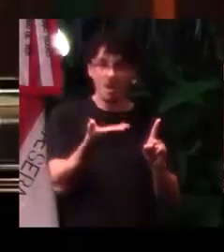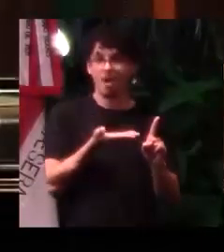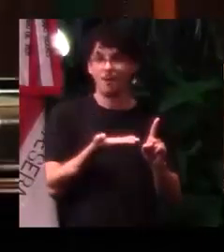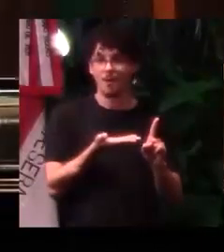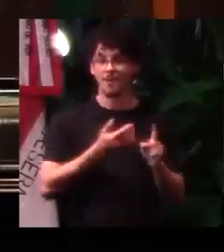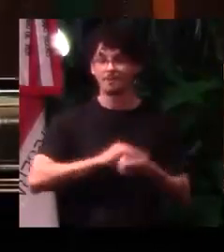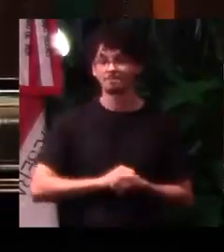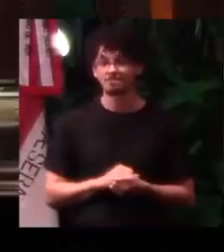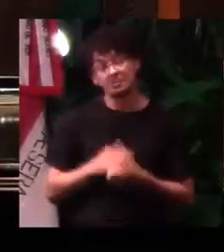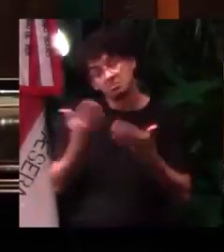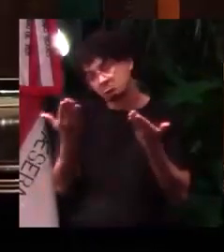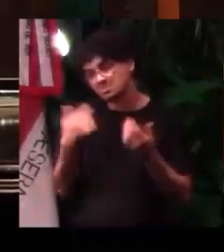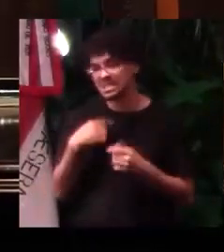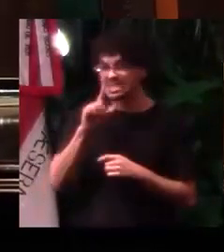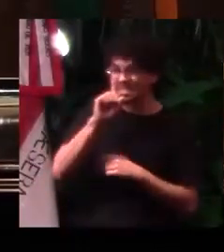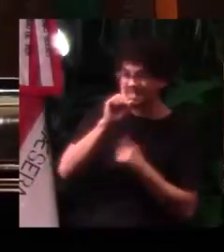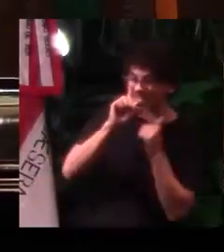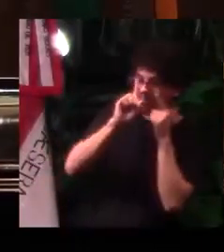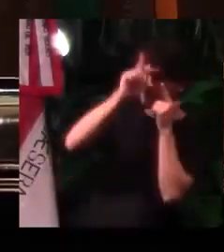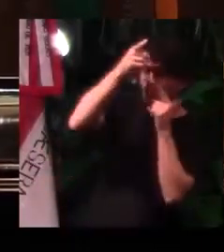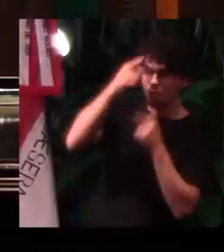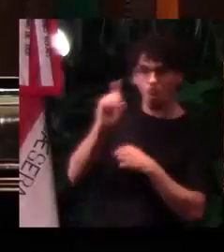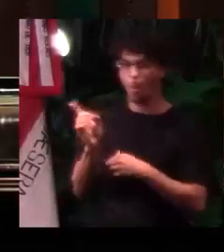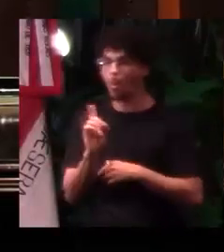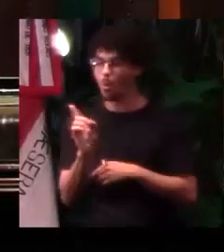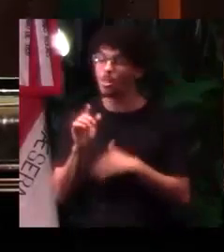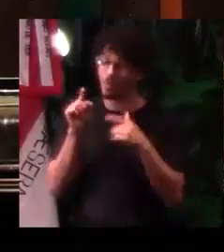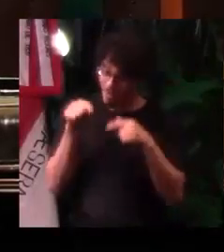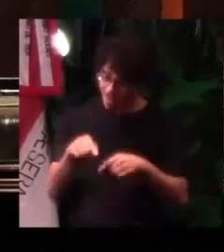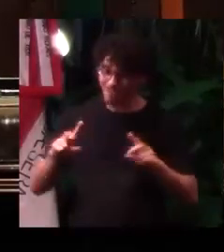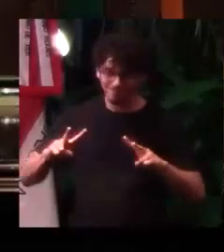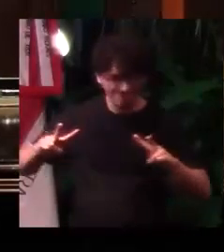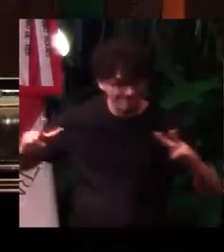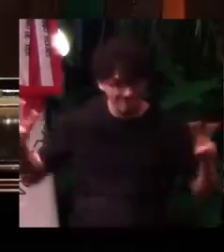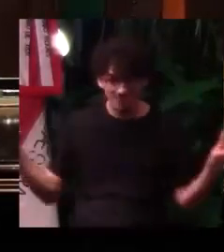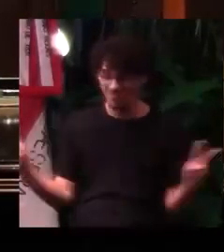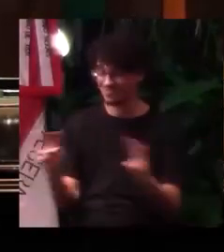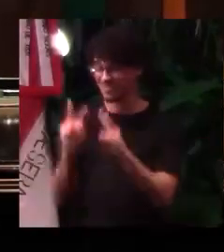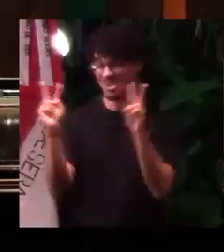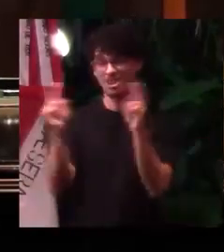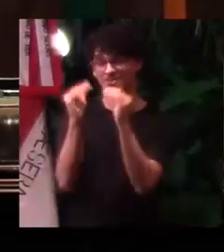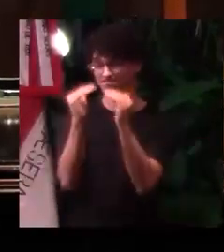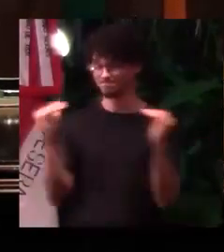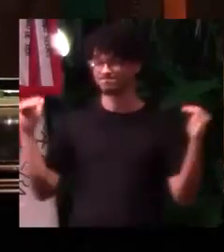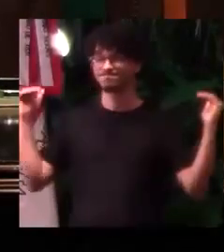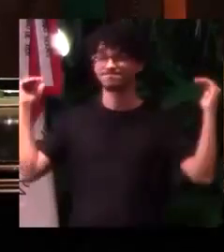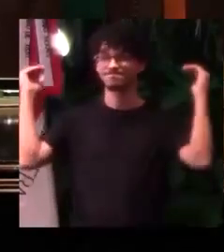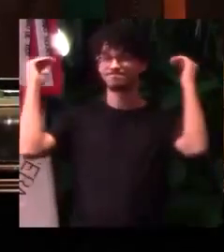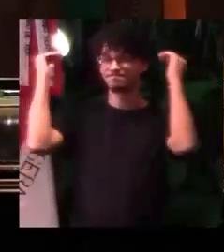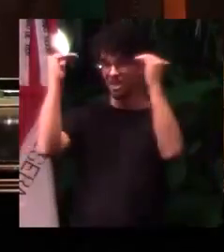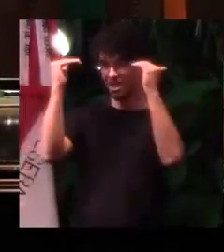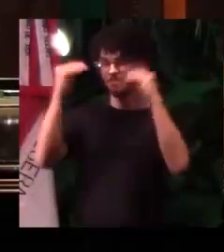inventada ou não, ela é hipervalorizada como nunca antes, a ponto de você pensar o